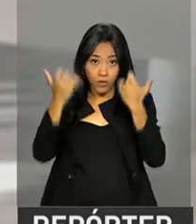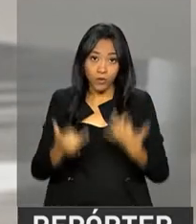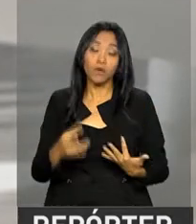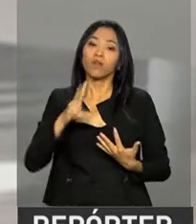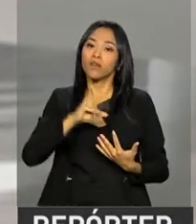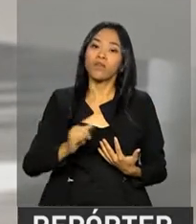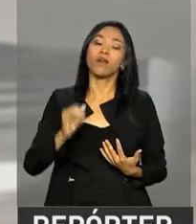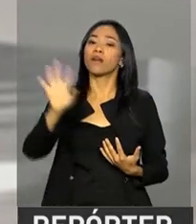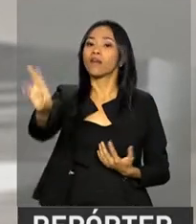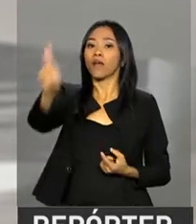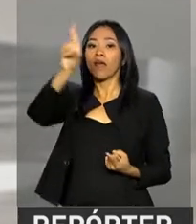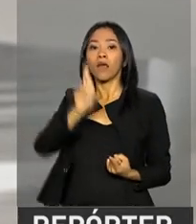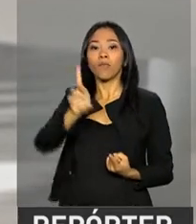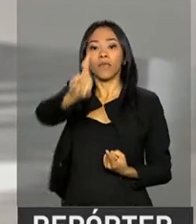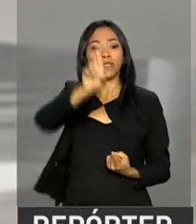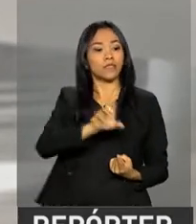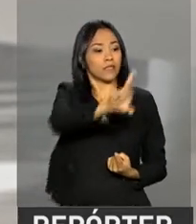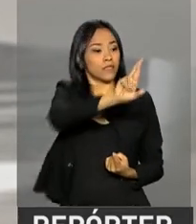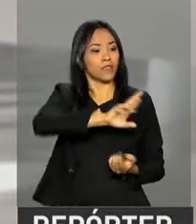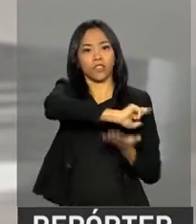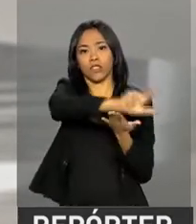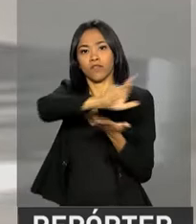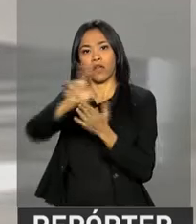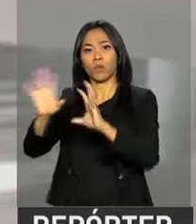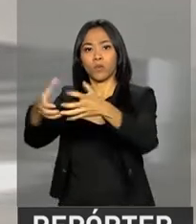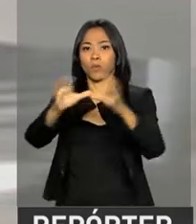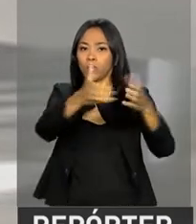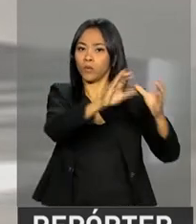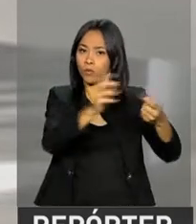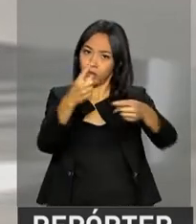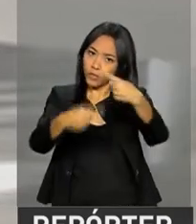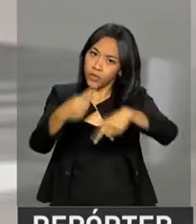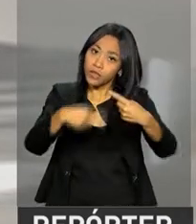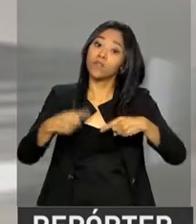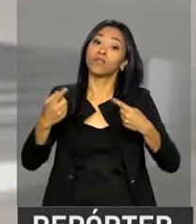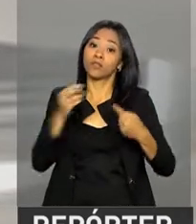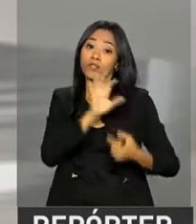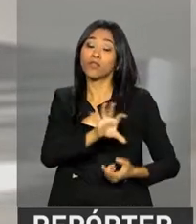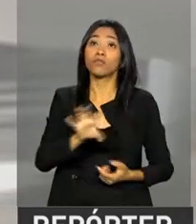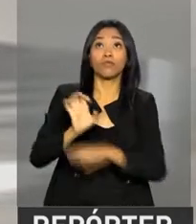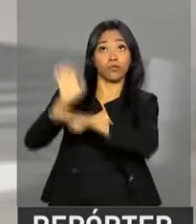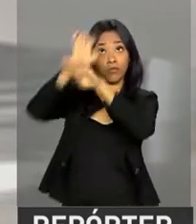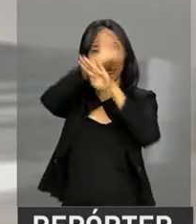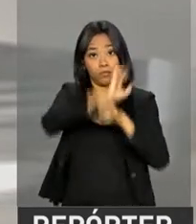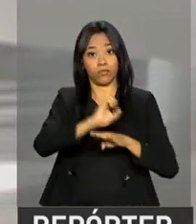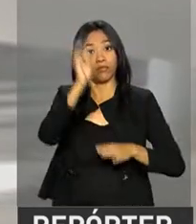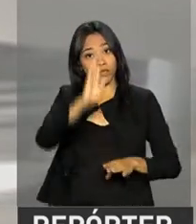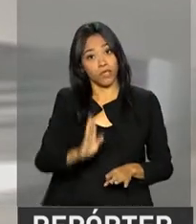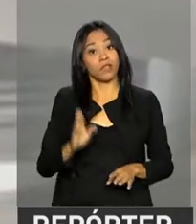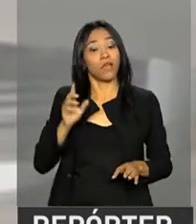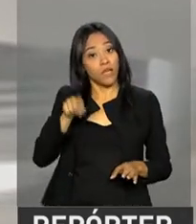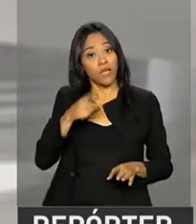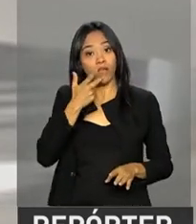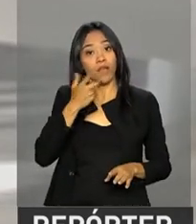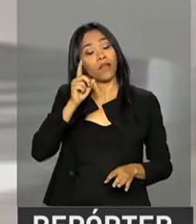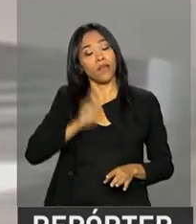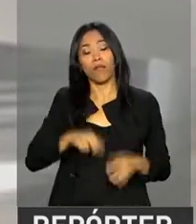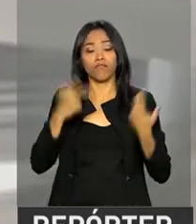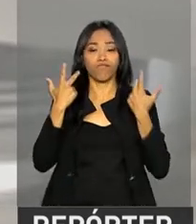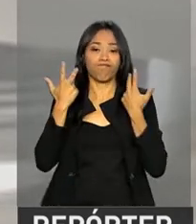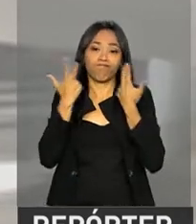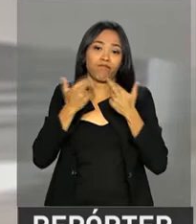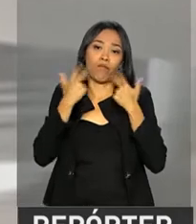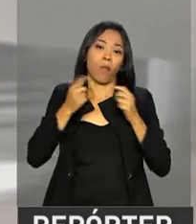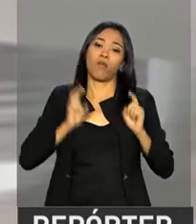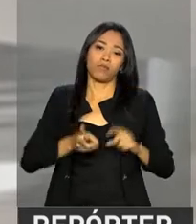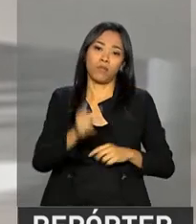dos representantes de todos os partidos da base aliada de todas as regiões do país o que segundo ele é uma rotina que ele